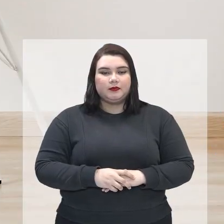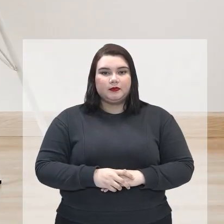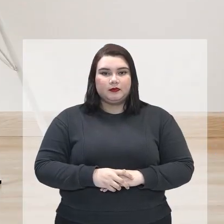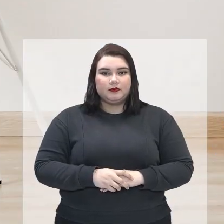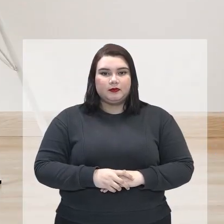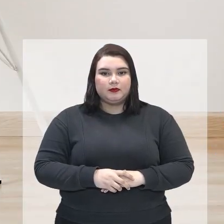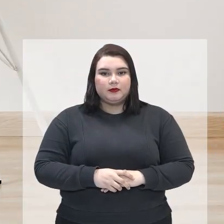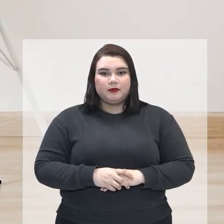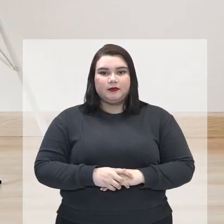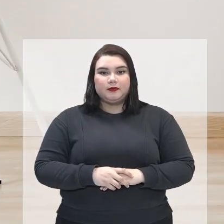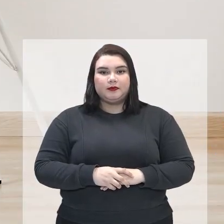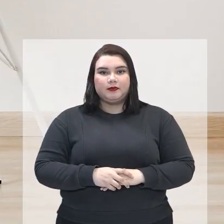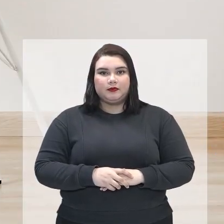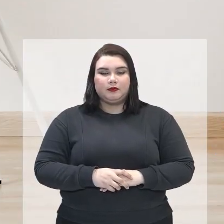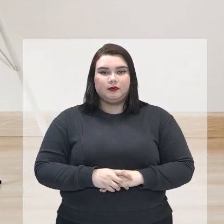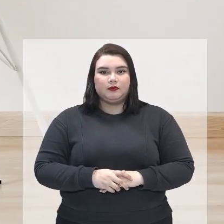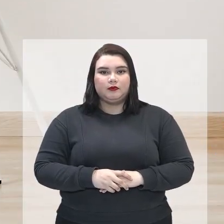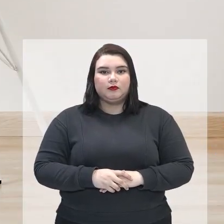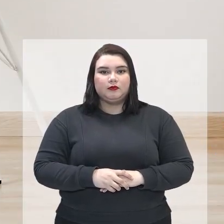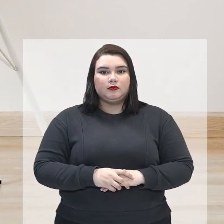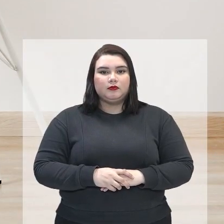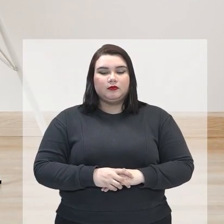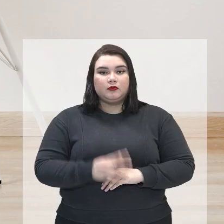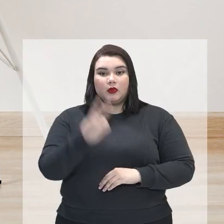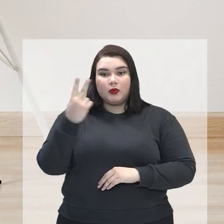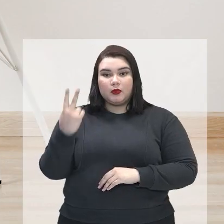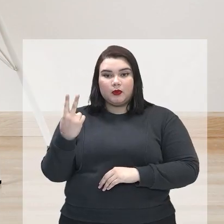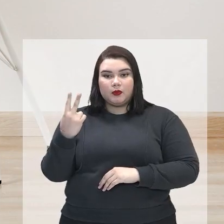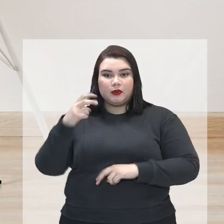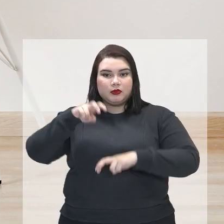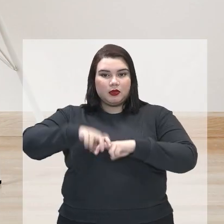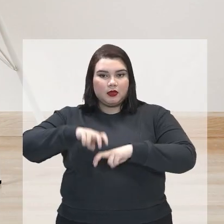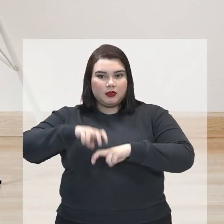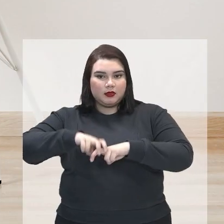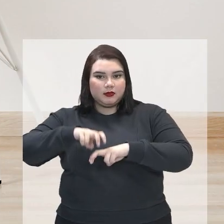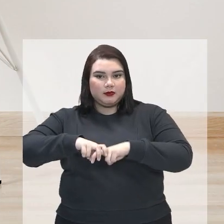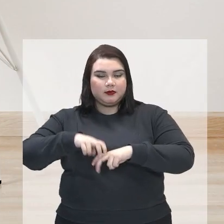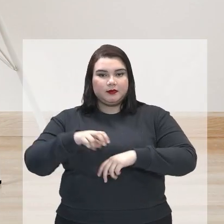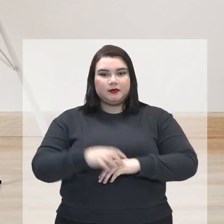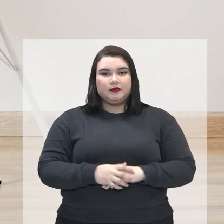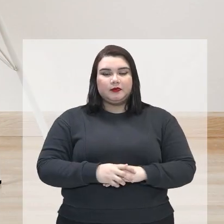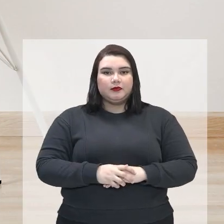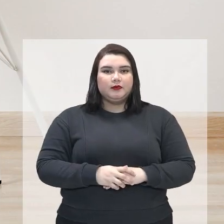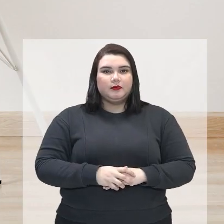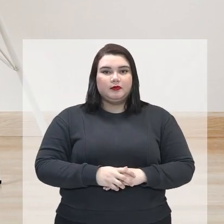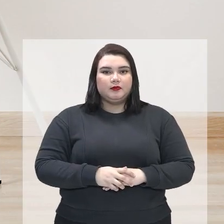Two chairs. Duas cadeiras.